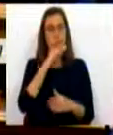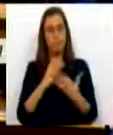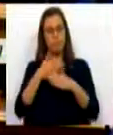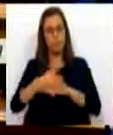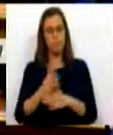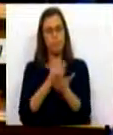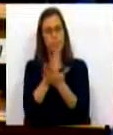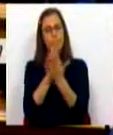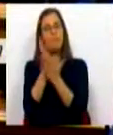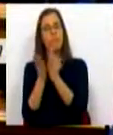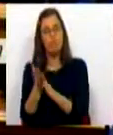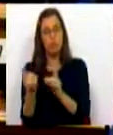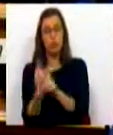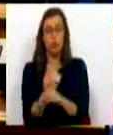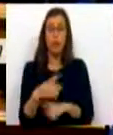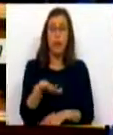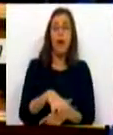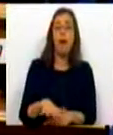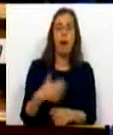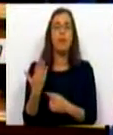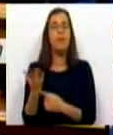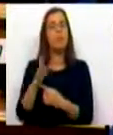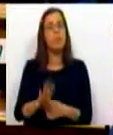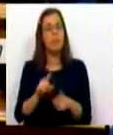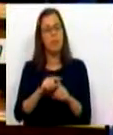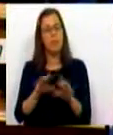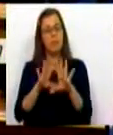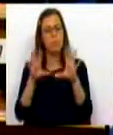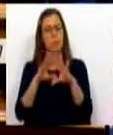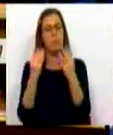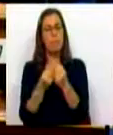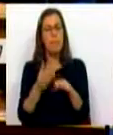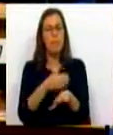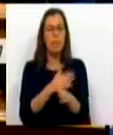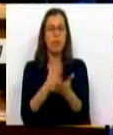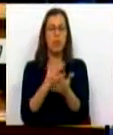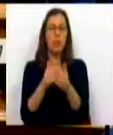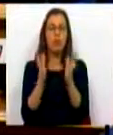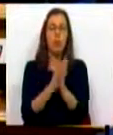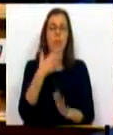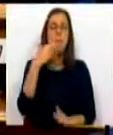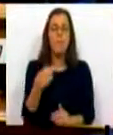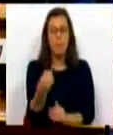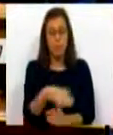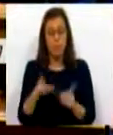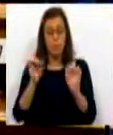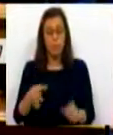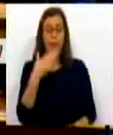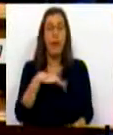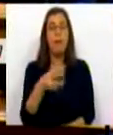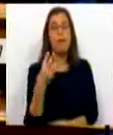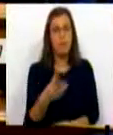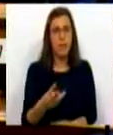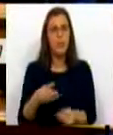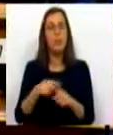intervenção transversal a várias áreas. Por exemplo, a universalização do pré-escolar para todas as crianças a partir dos 3 anos de